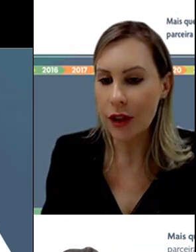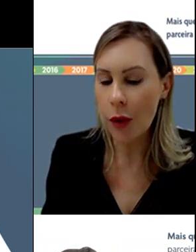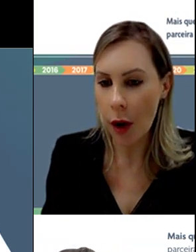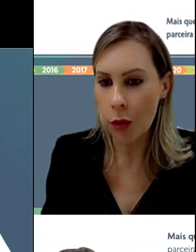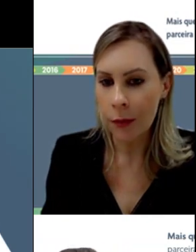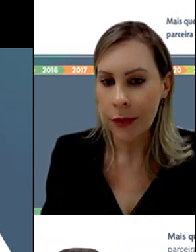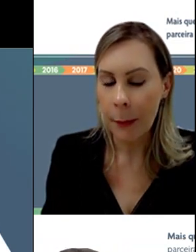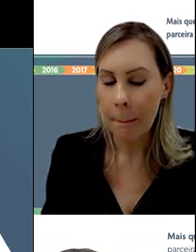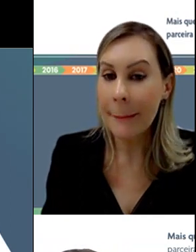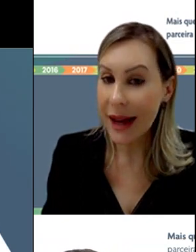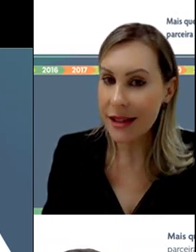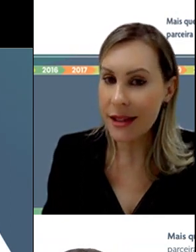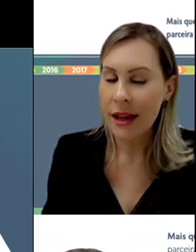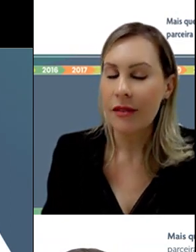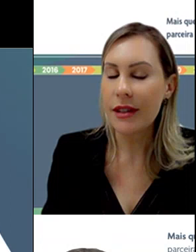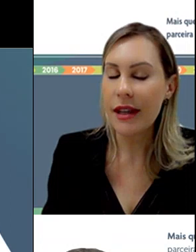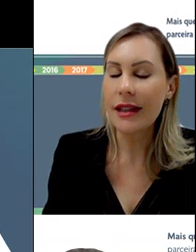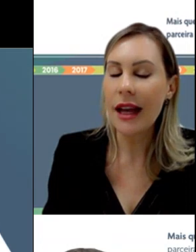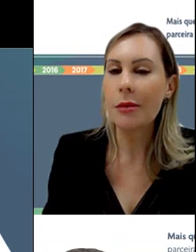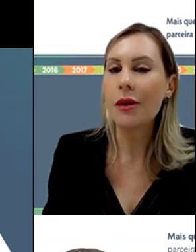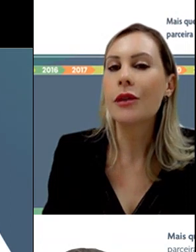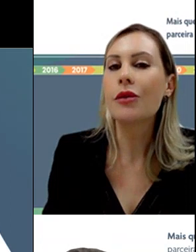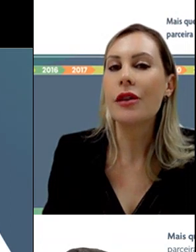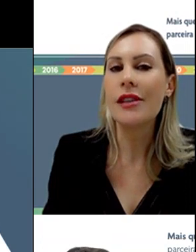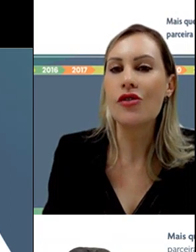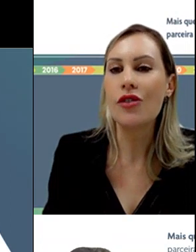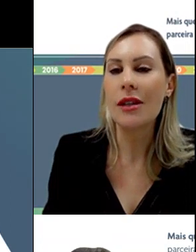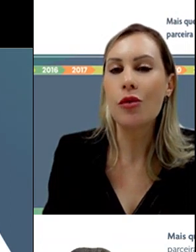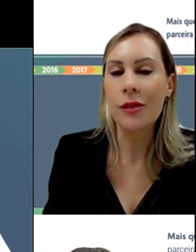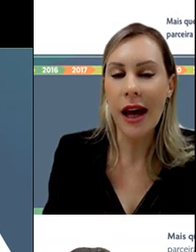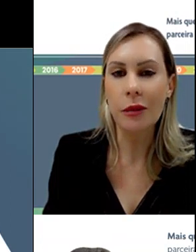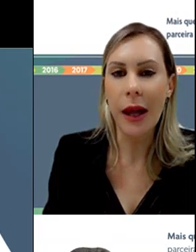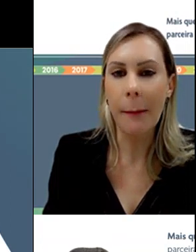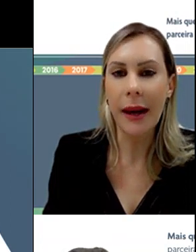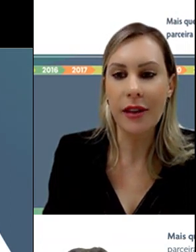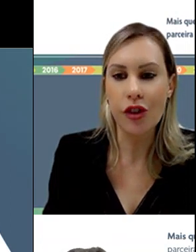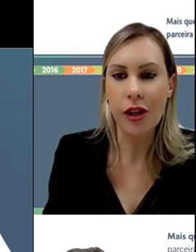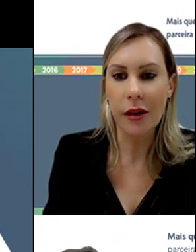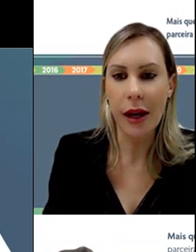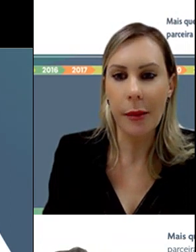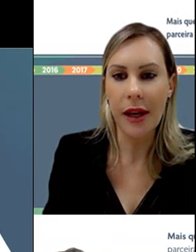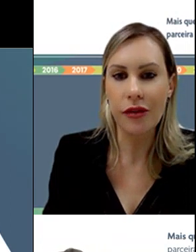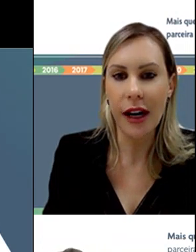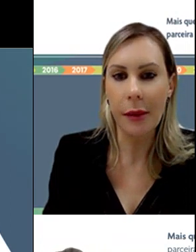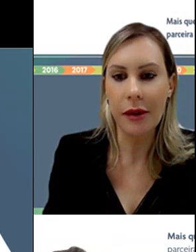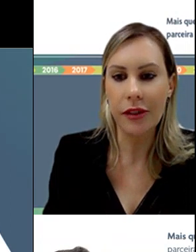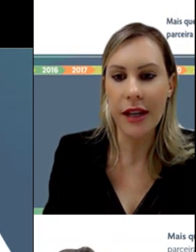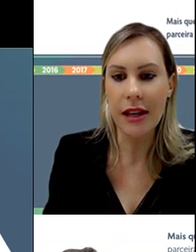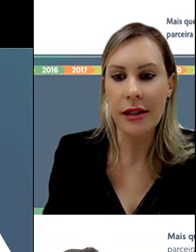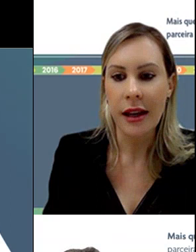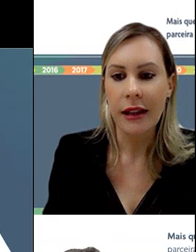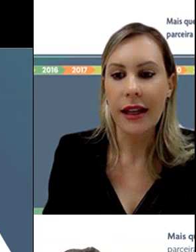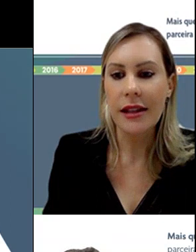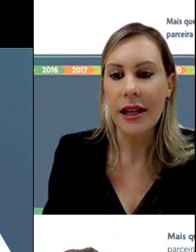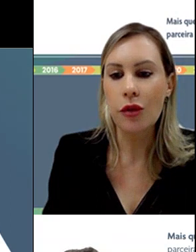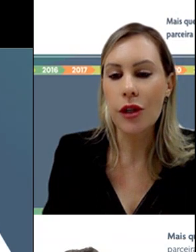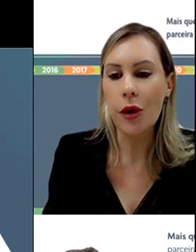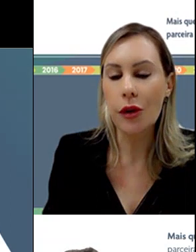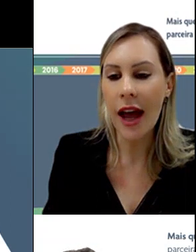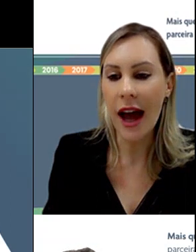conta individual. Mas vocês se lembram quanto que vocês desembolsaram na prática, que eu acabei de falar para vocês?